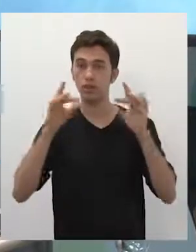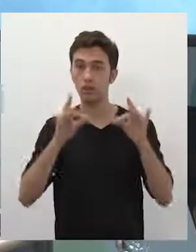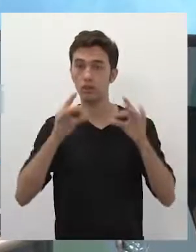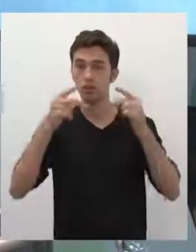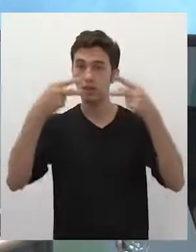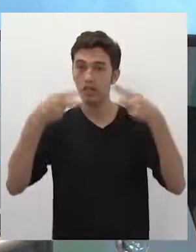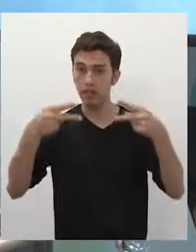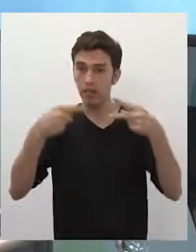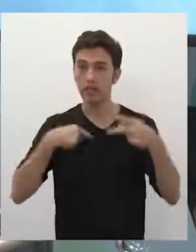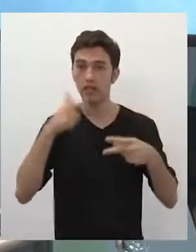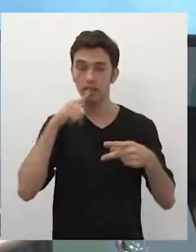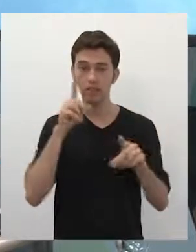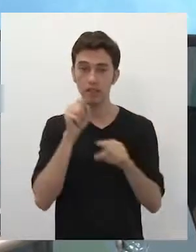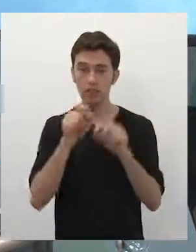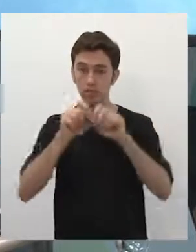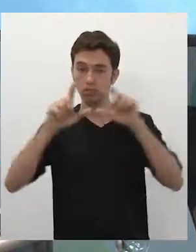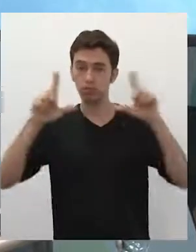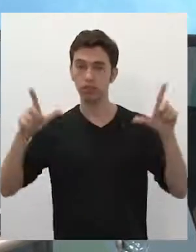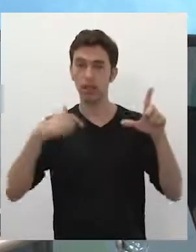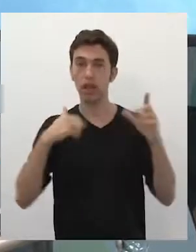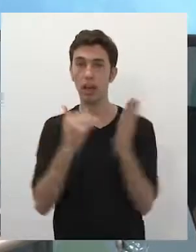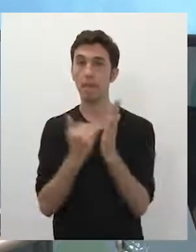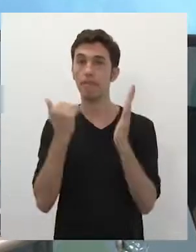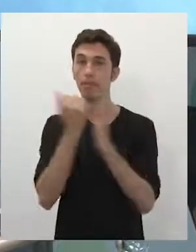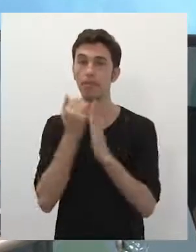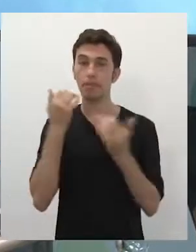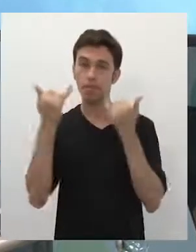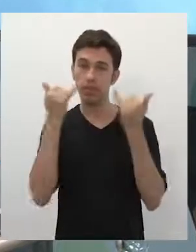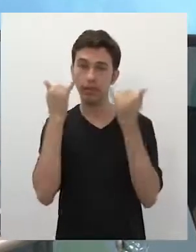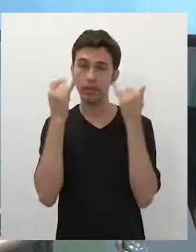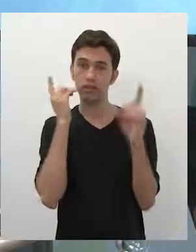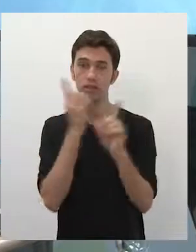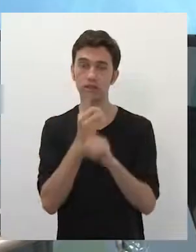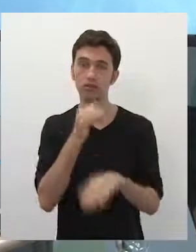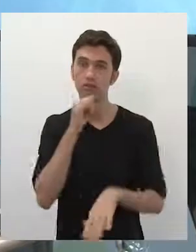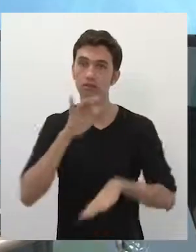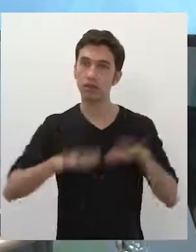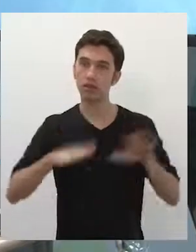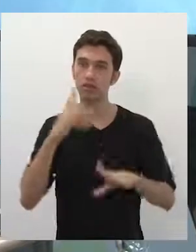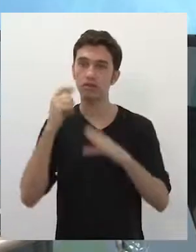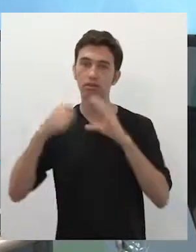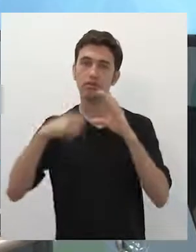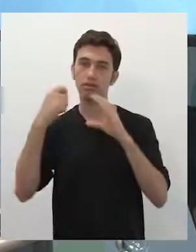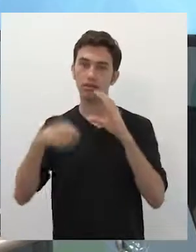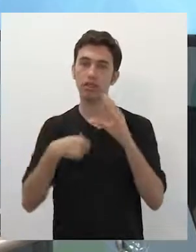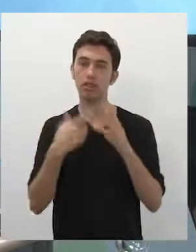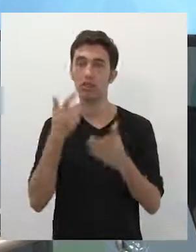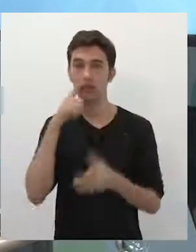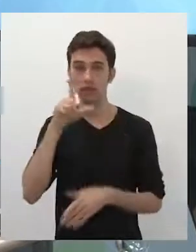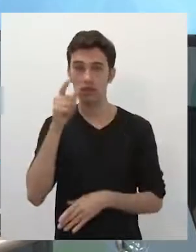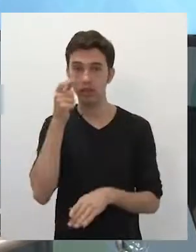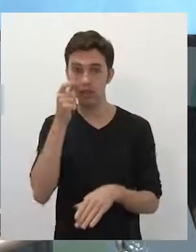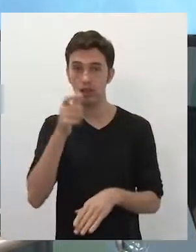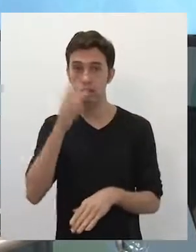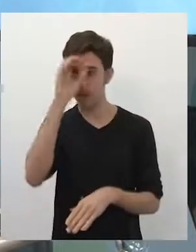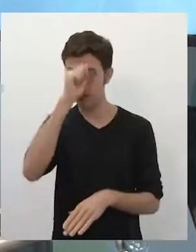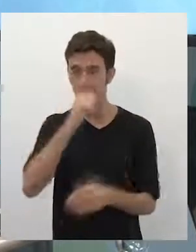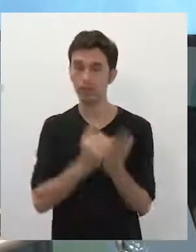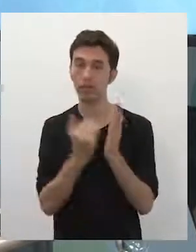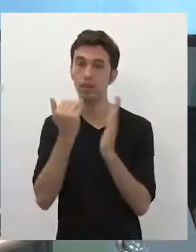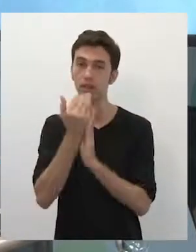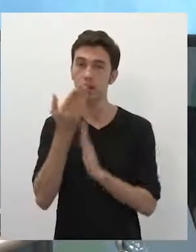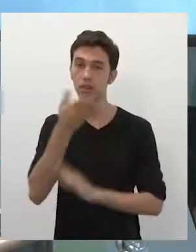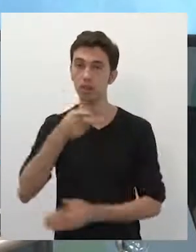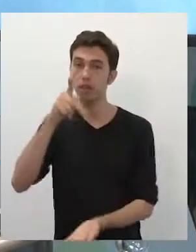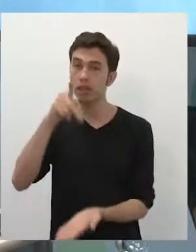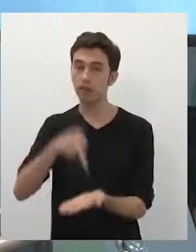informações além daquelas que estão ali. Então, eu posso ter um vídeo que eu clico e eu tenho mais informações sobre essa reportagem, sobre o fato